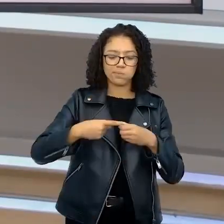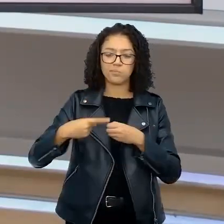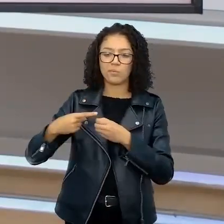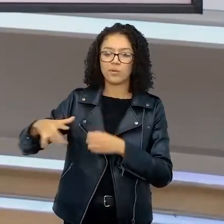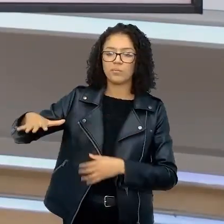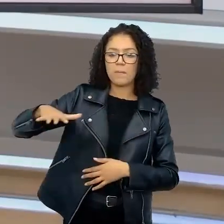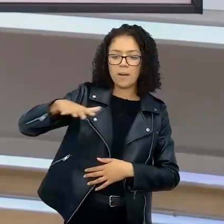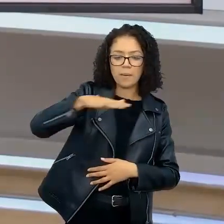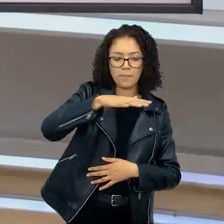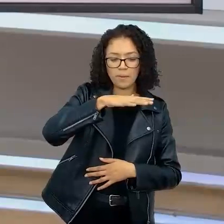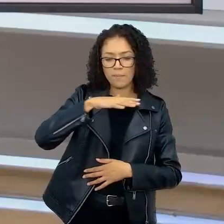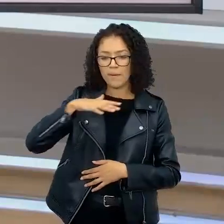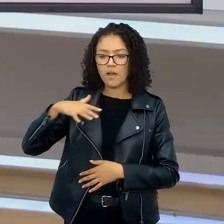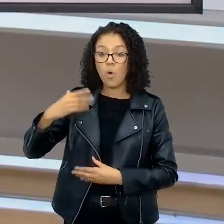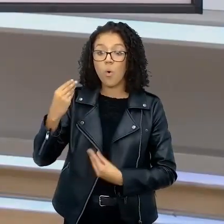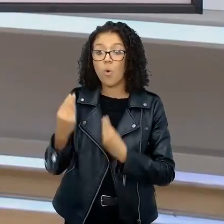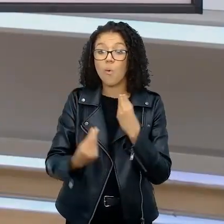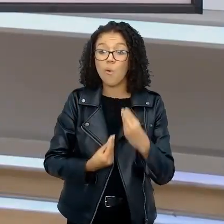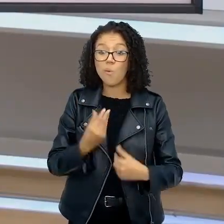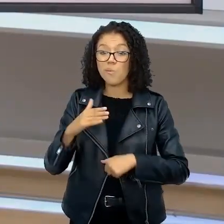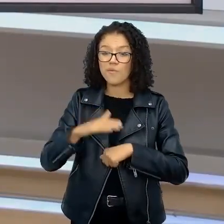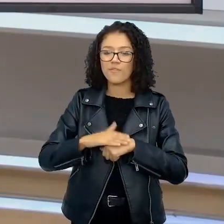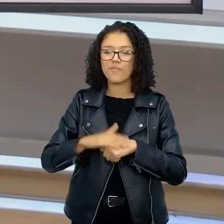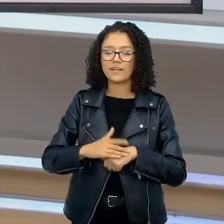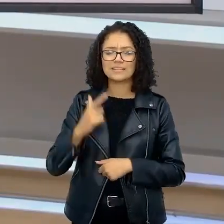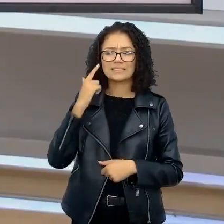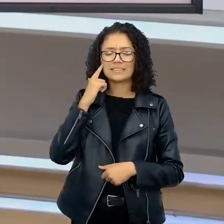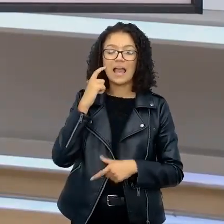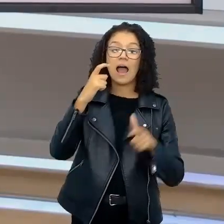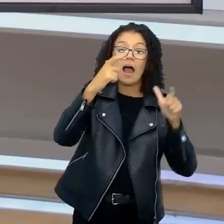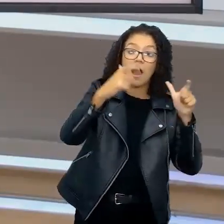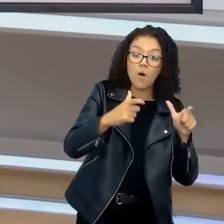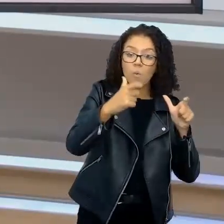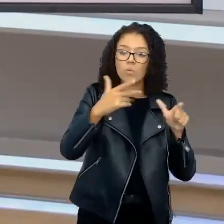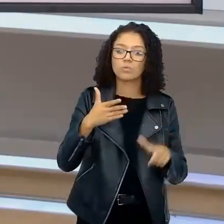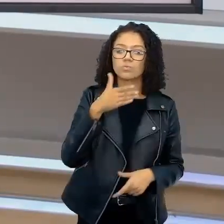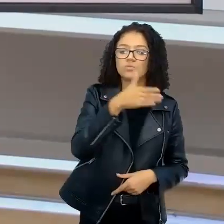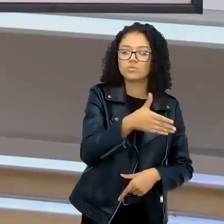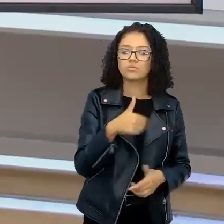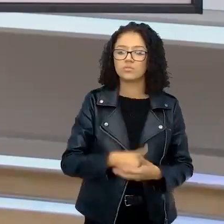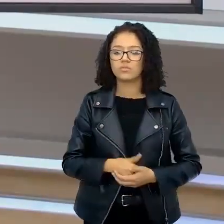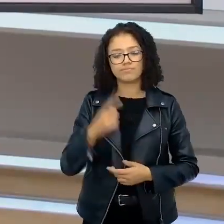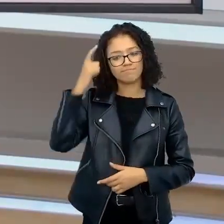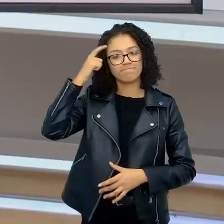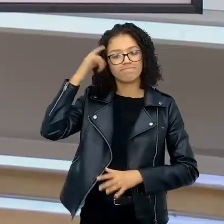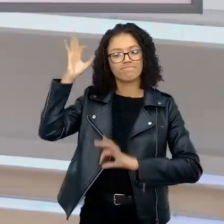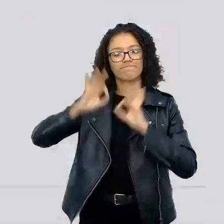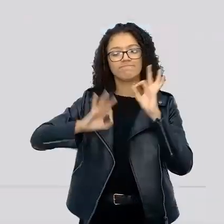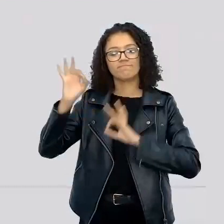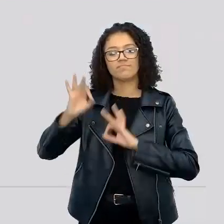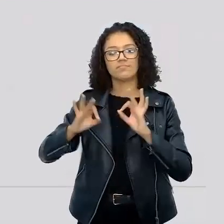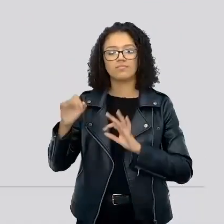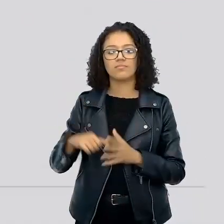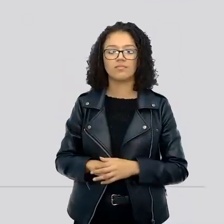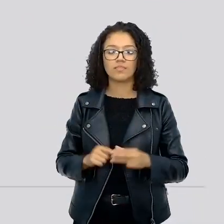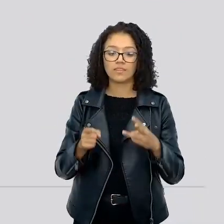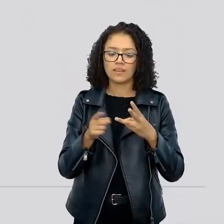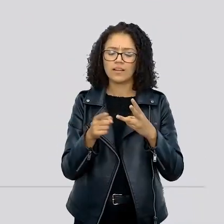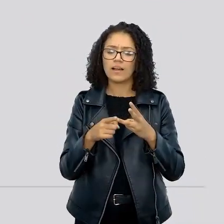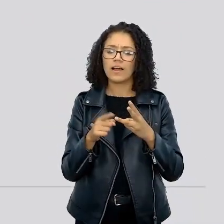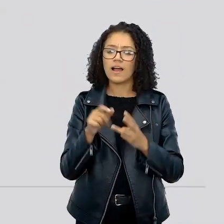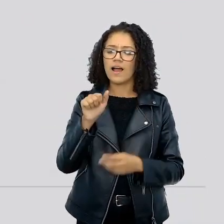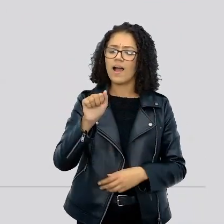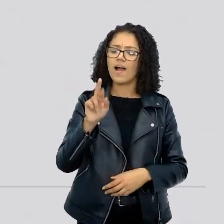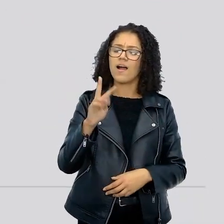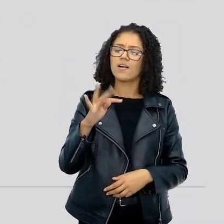gente saiba o que fazer diante de uma situação, tá? A gente precisa já ter isso meio que planejado. Articulação sistemática, que tem